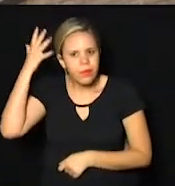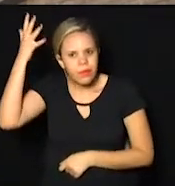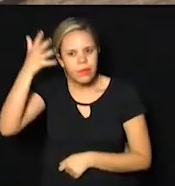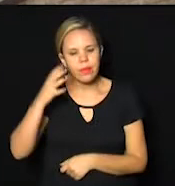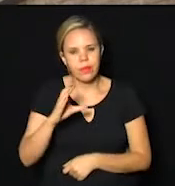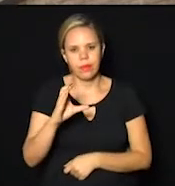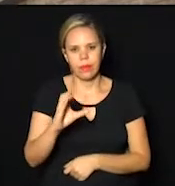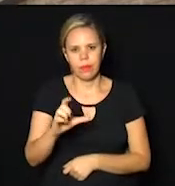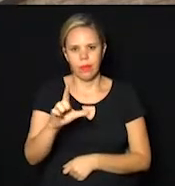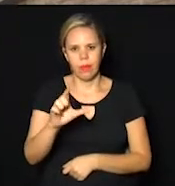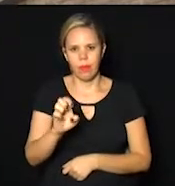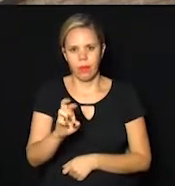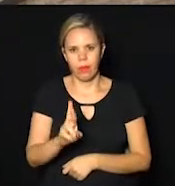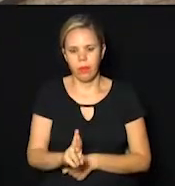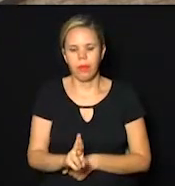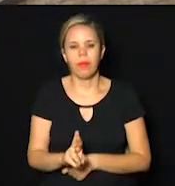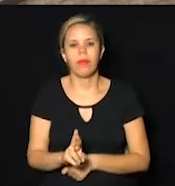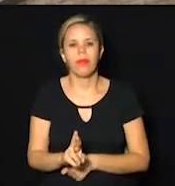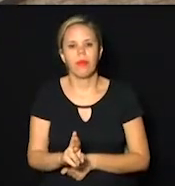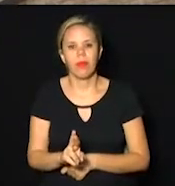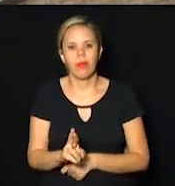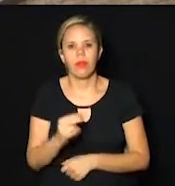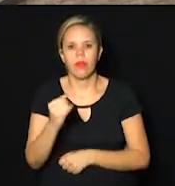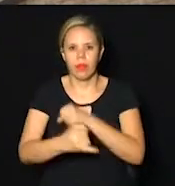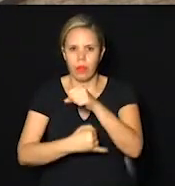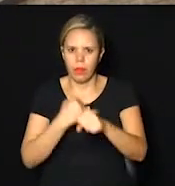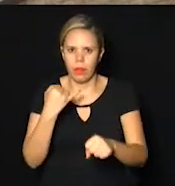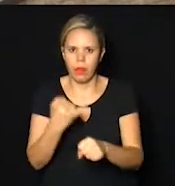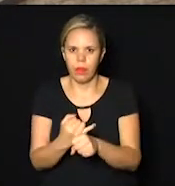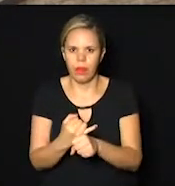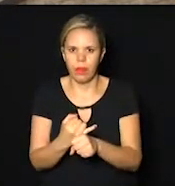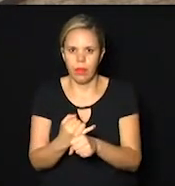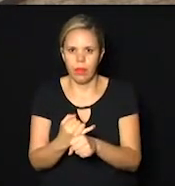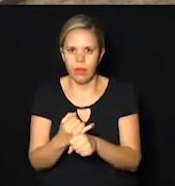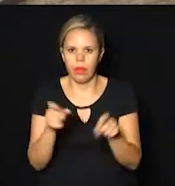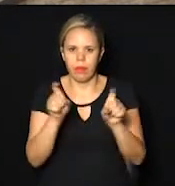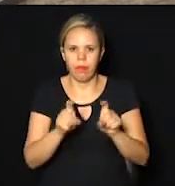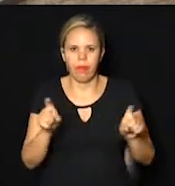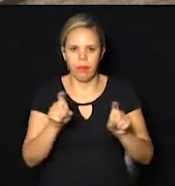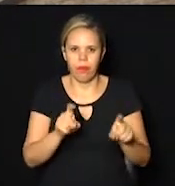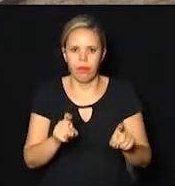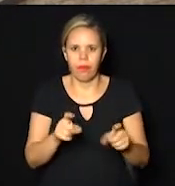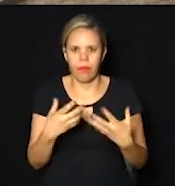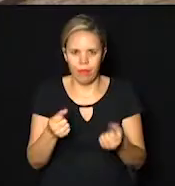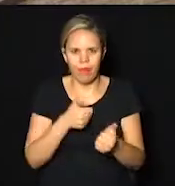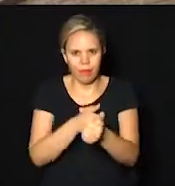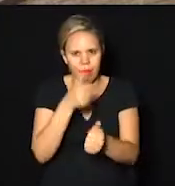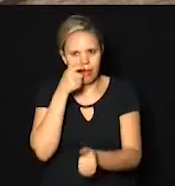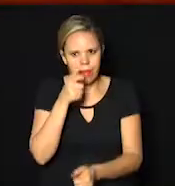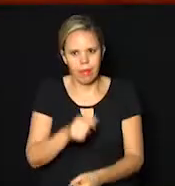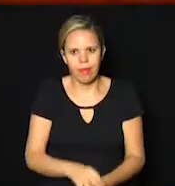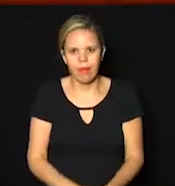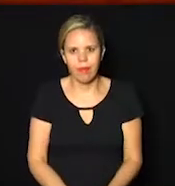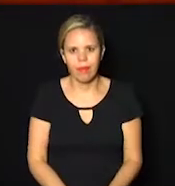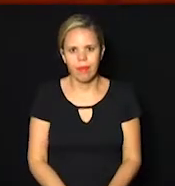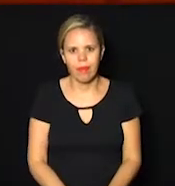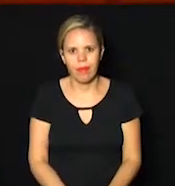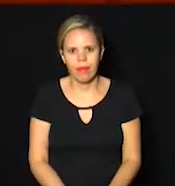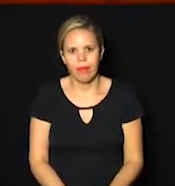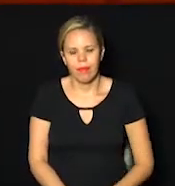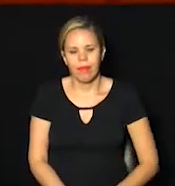Kleber Carrilho de forma remota, de forma virtual, então vamos acompanhar.